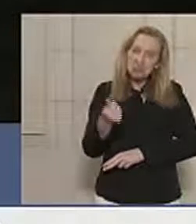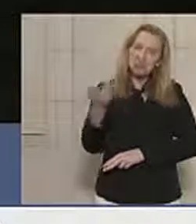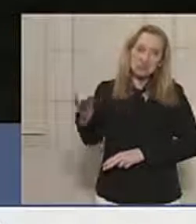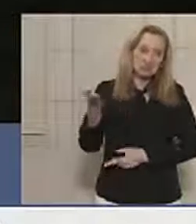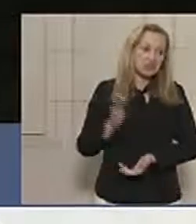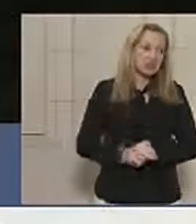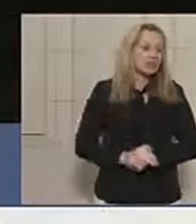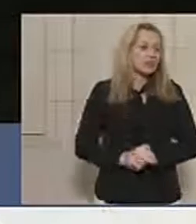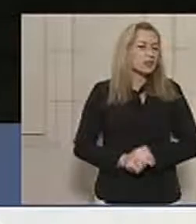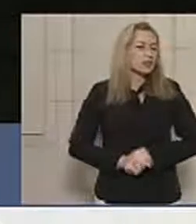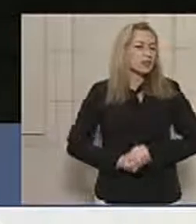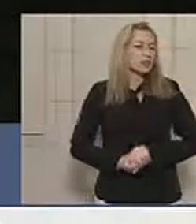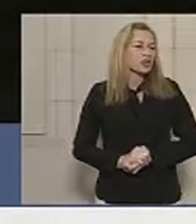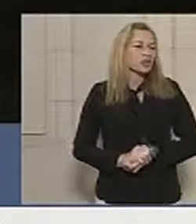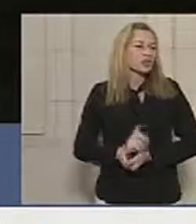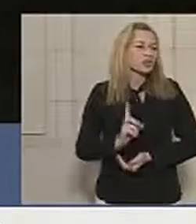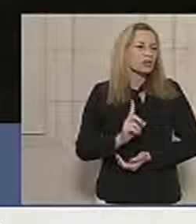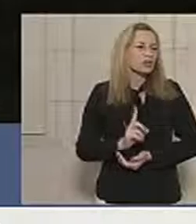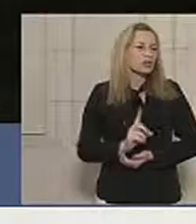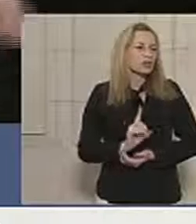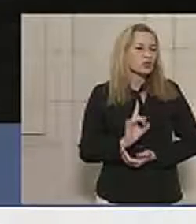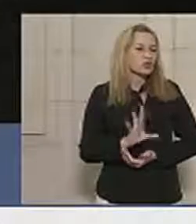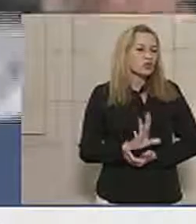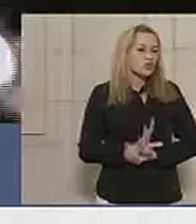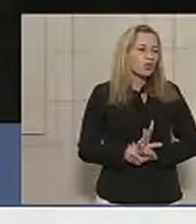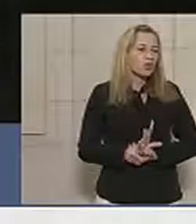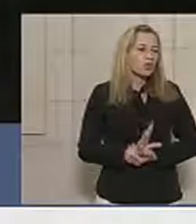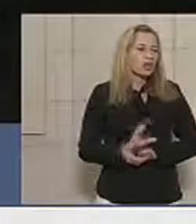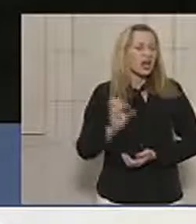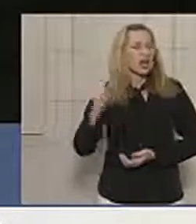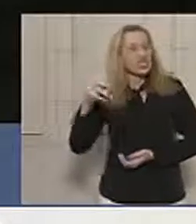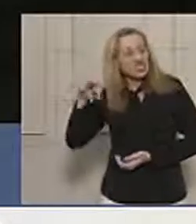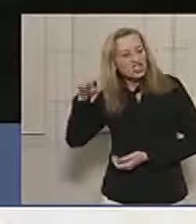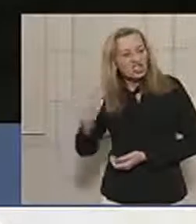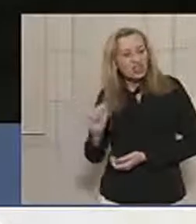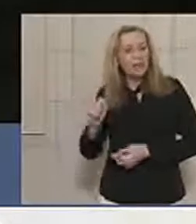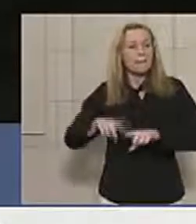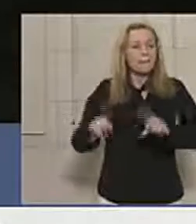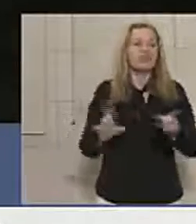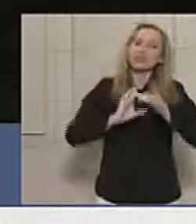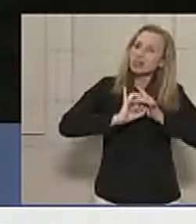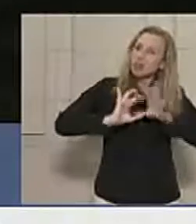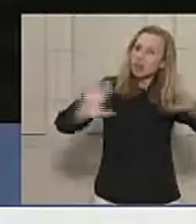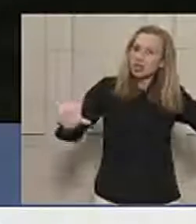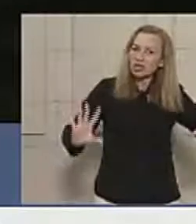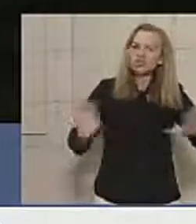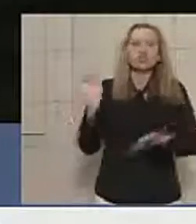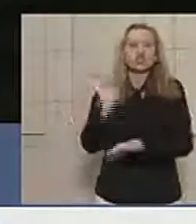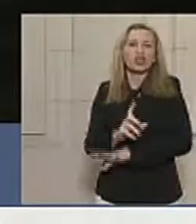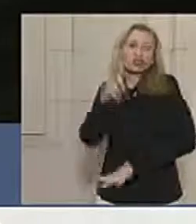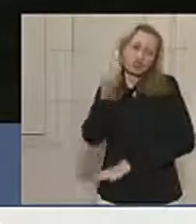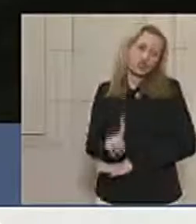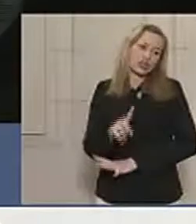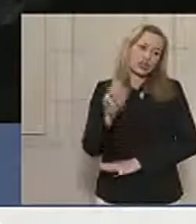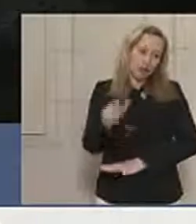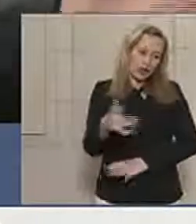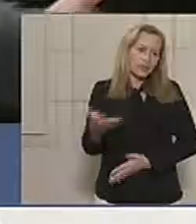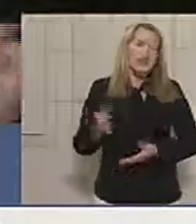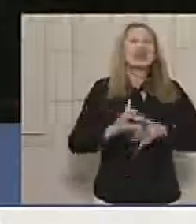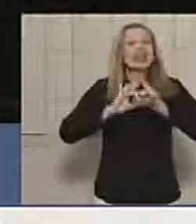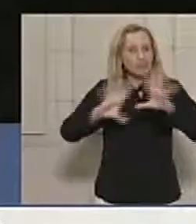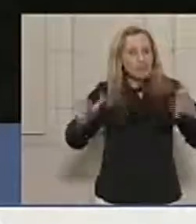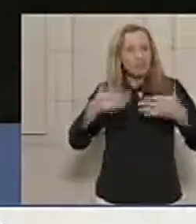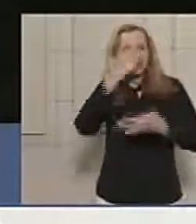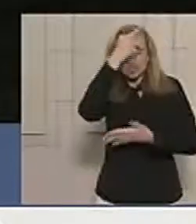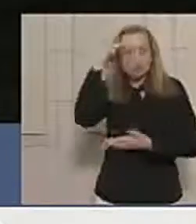não necessariamente ao PSOL, não necessariamente à esquerda brasileira, mas à democracia, ao Estado de Direito, não é? A liberdade